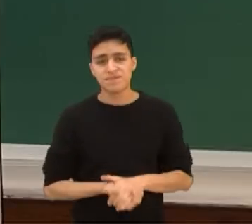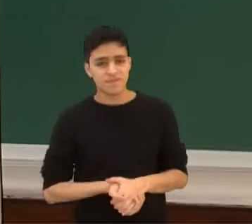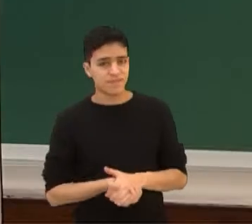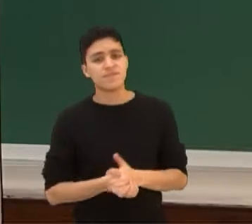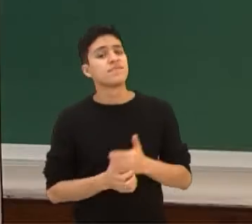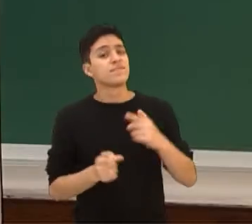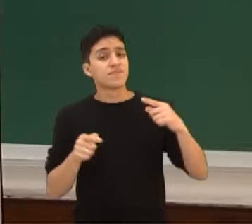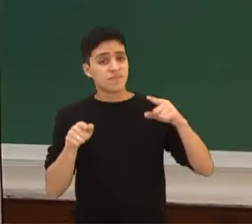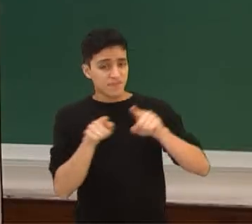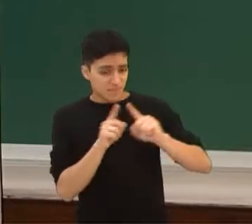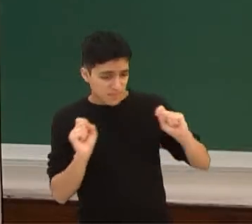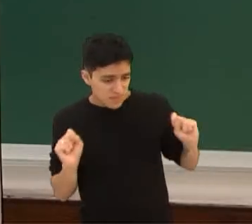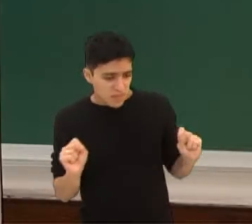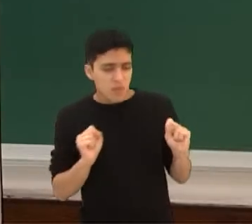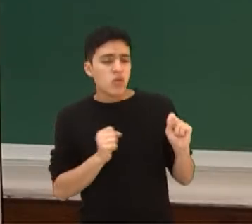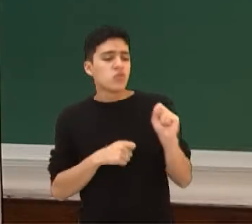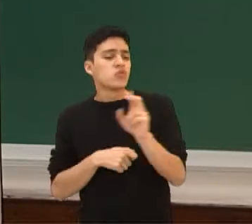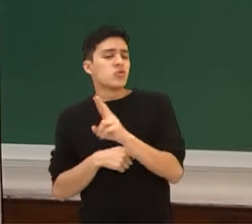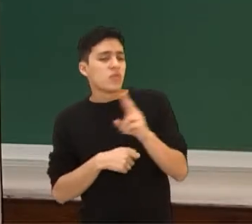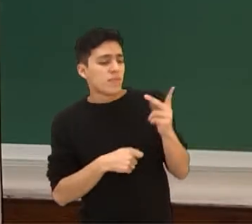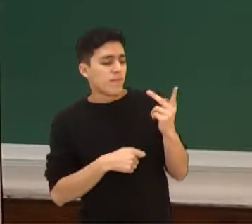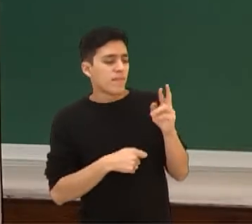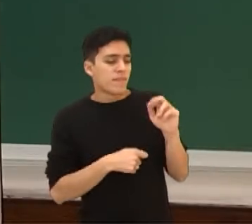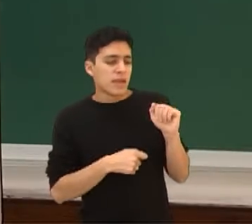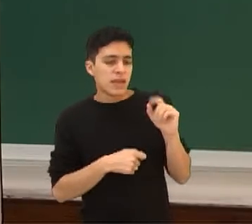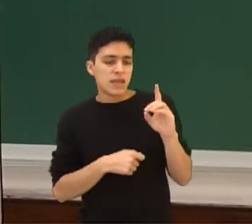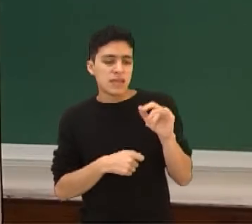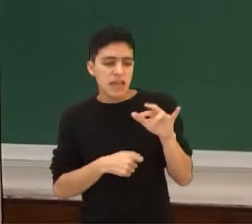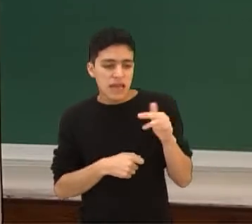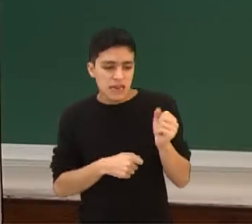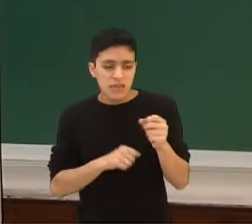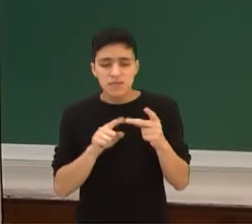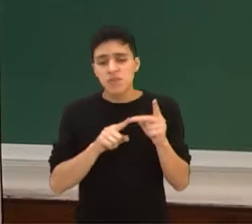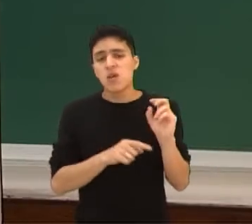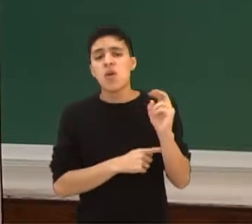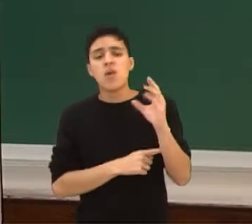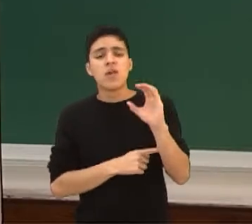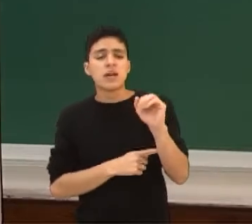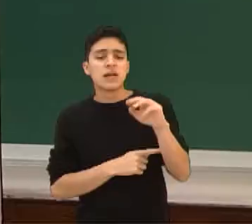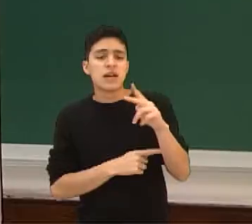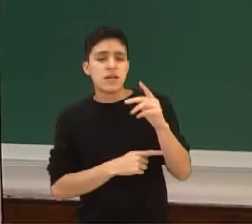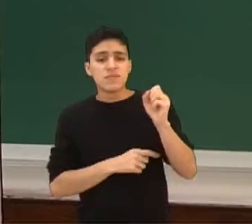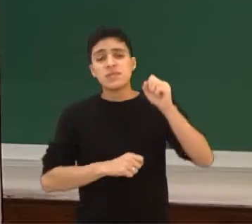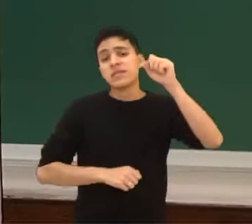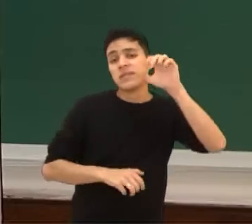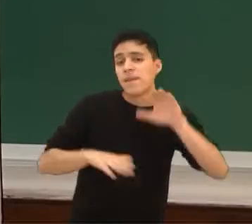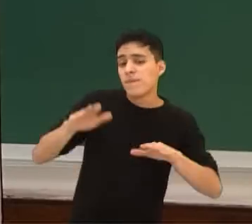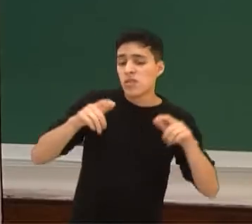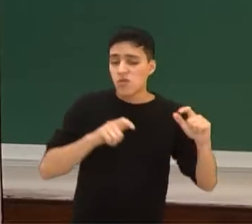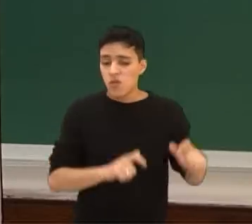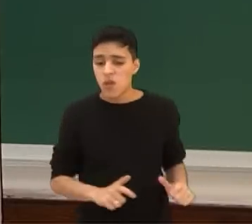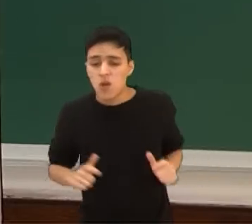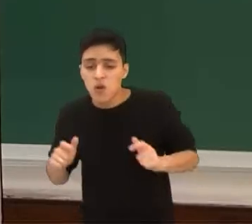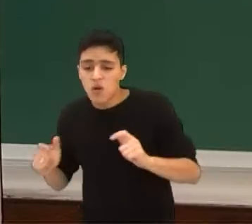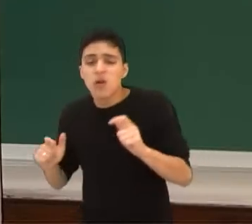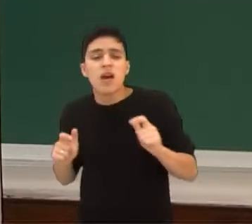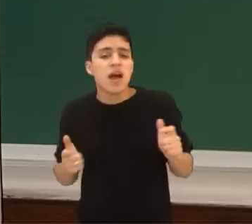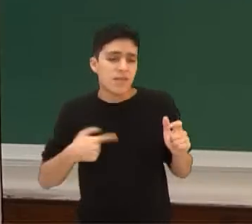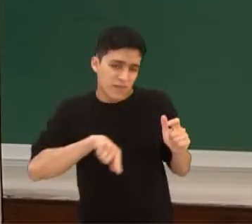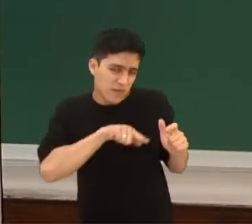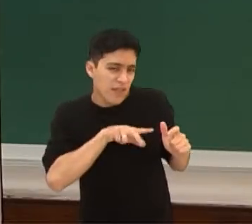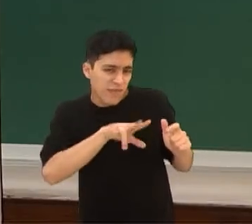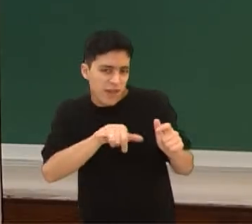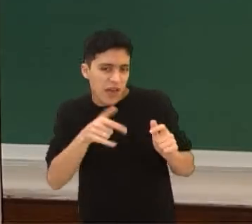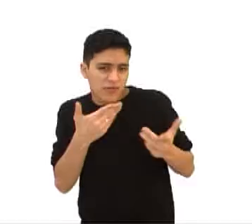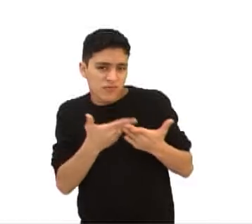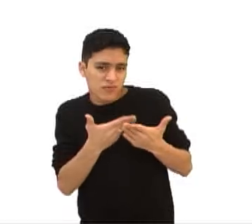Elas também podem ser chamadas de pradarias ou de campos, dependendo da localidade que nós estivermos tratando. Olha